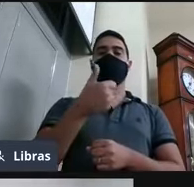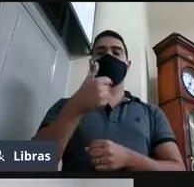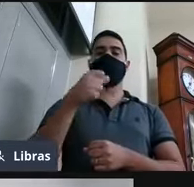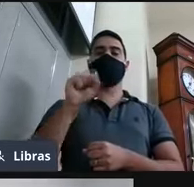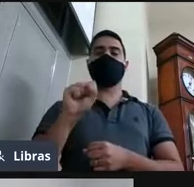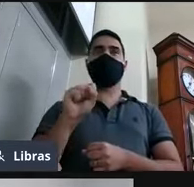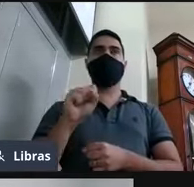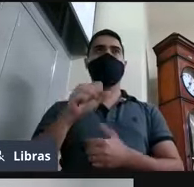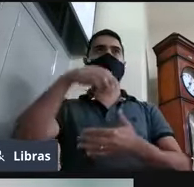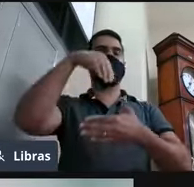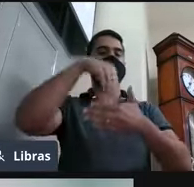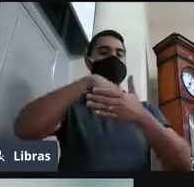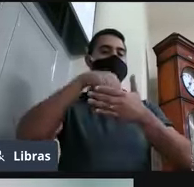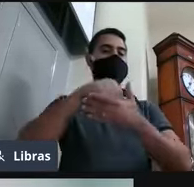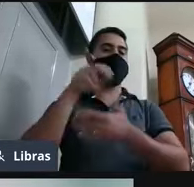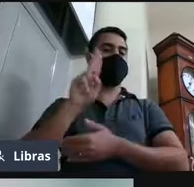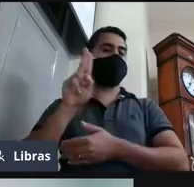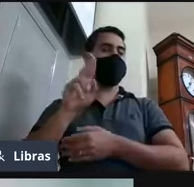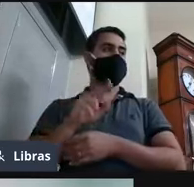2018. Votação